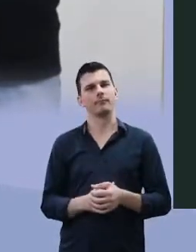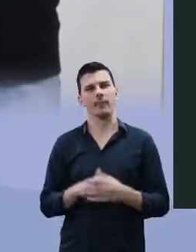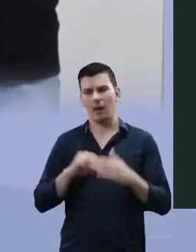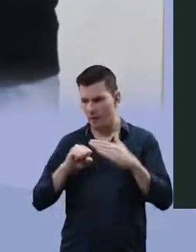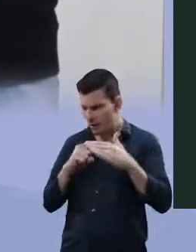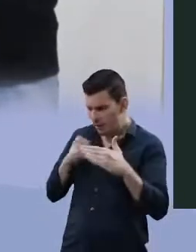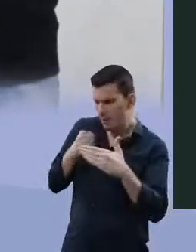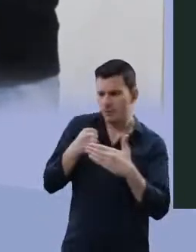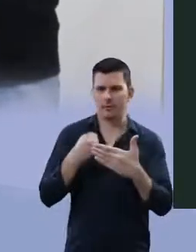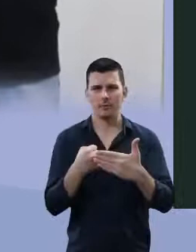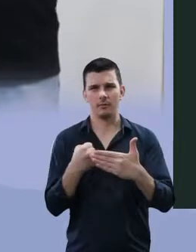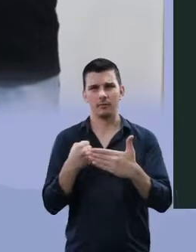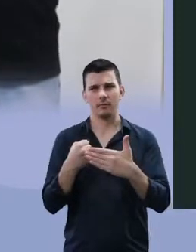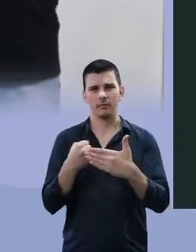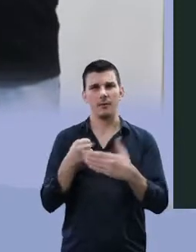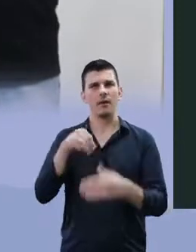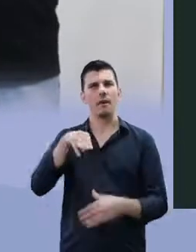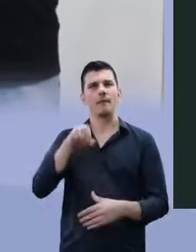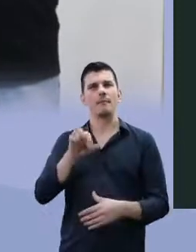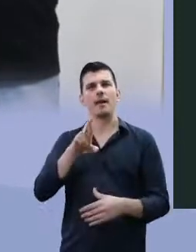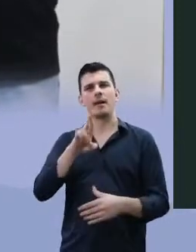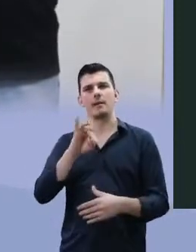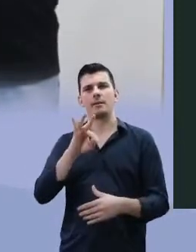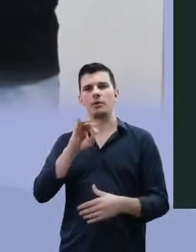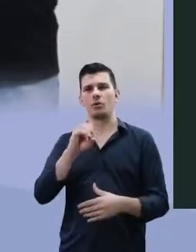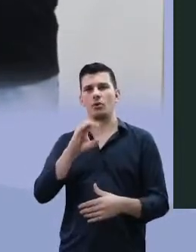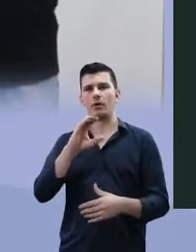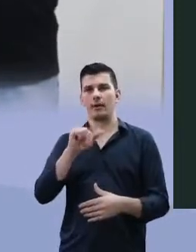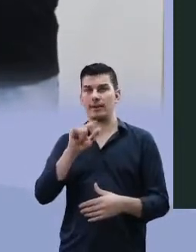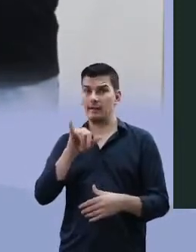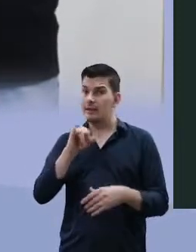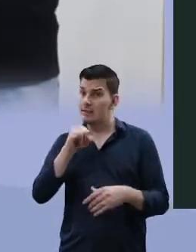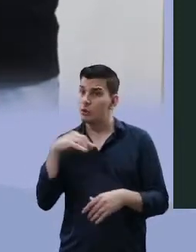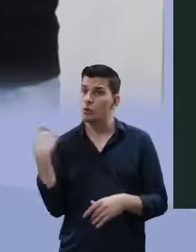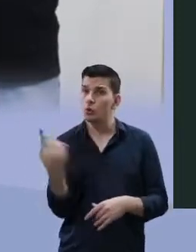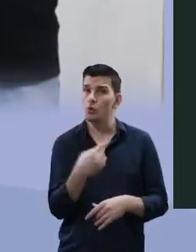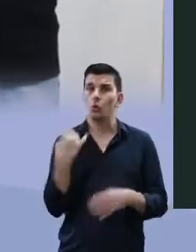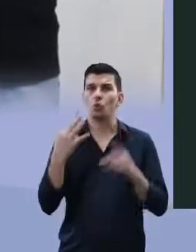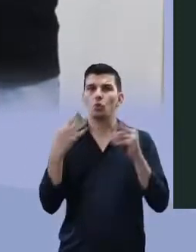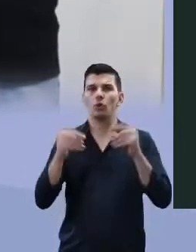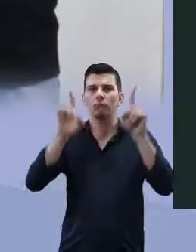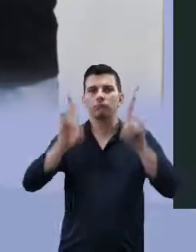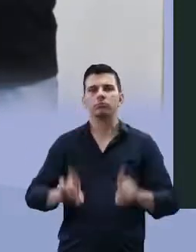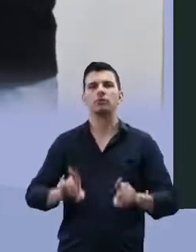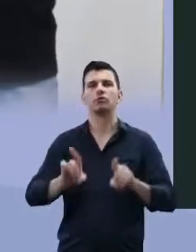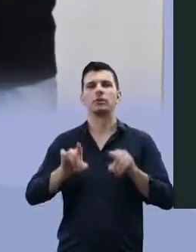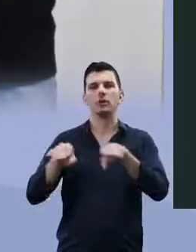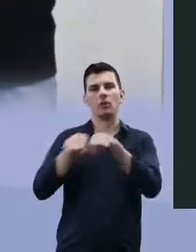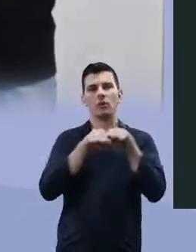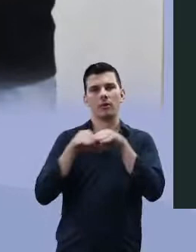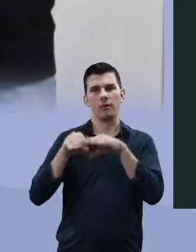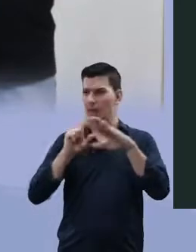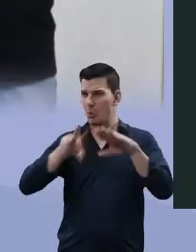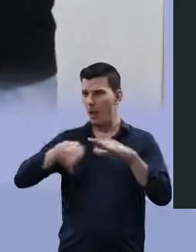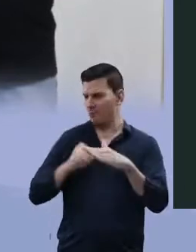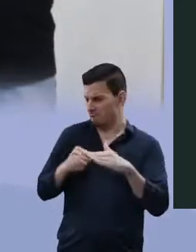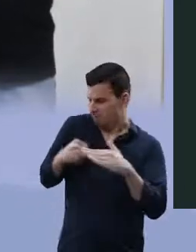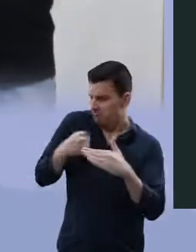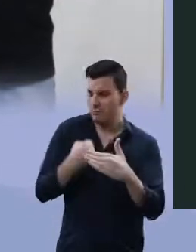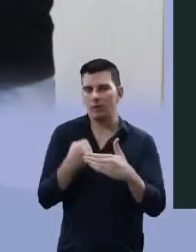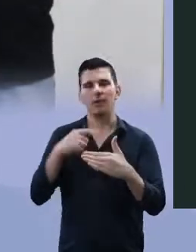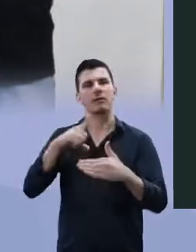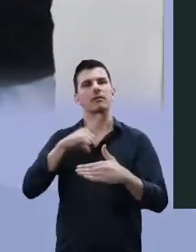mérito. Existe, sim, um lugar ocupado na sociedade. Ok? E aí a gente passa para as questões do Enem,